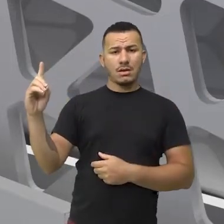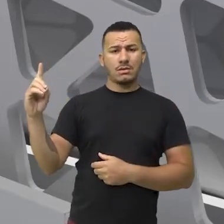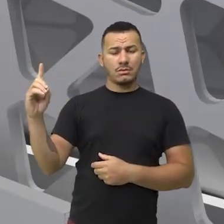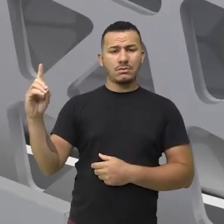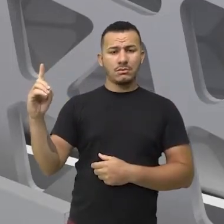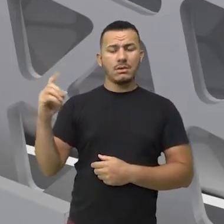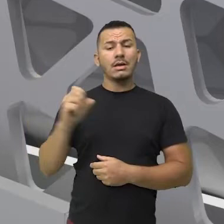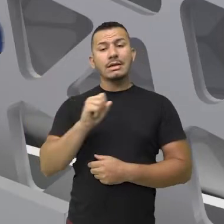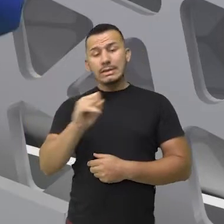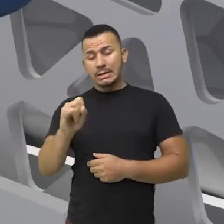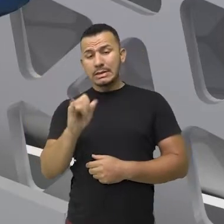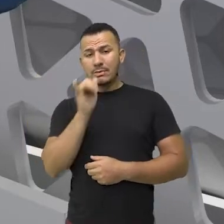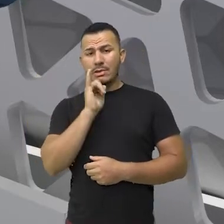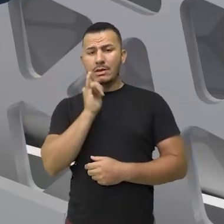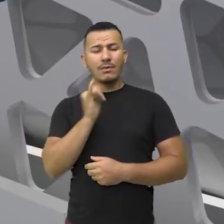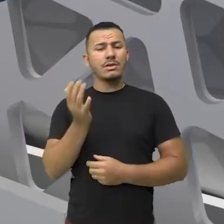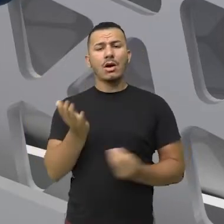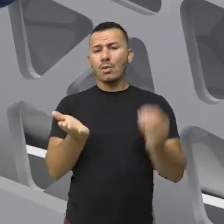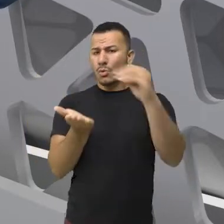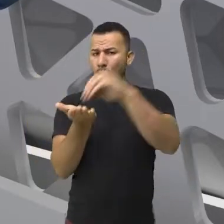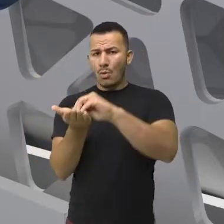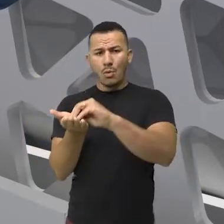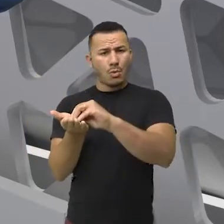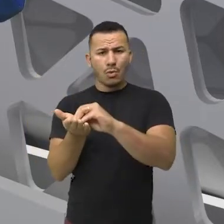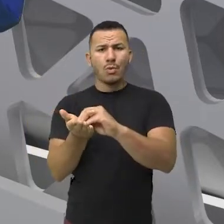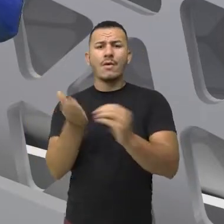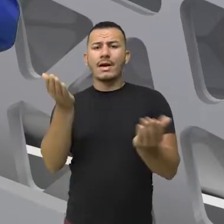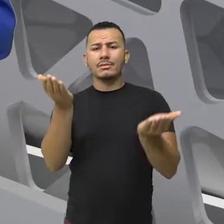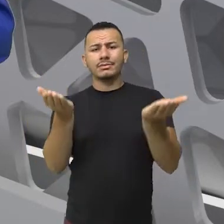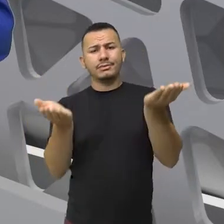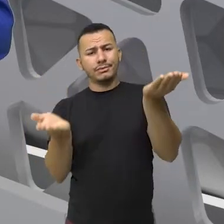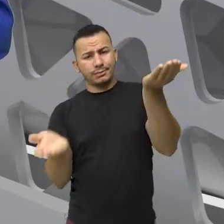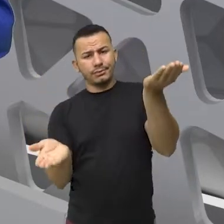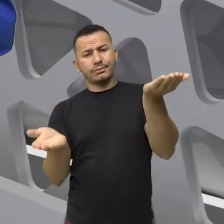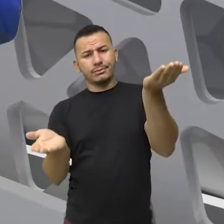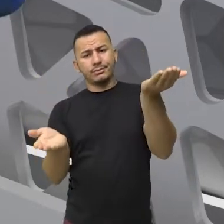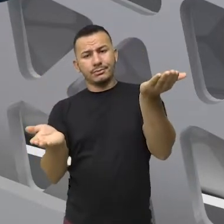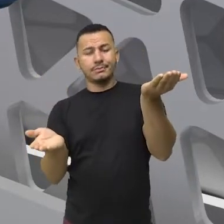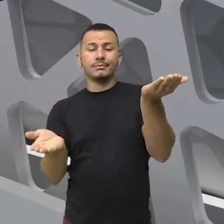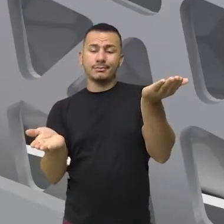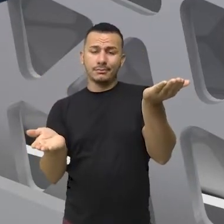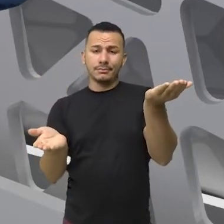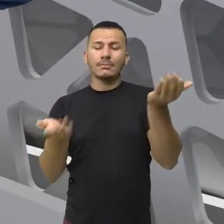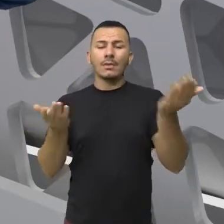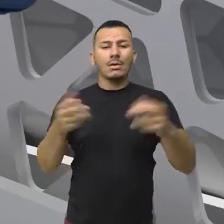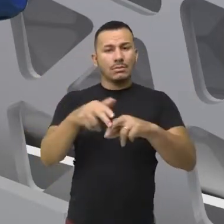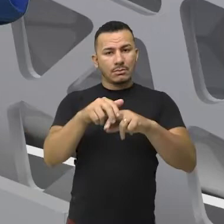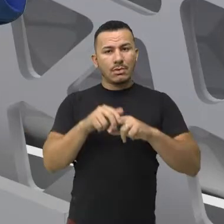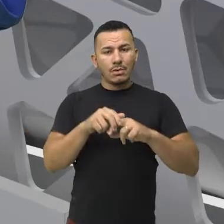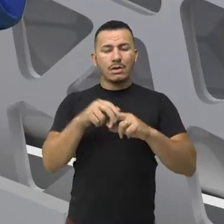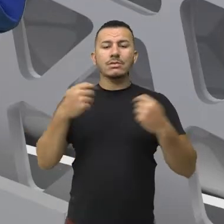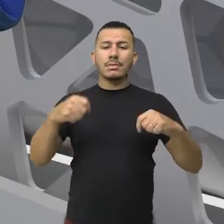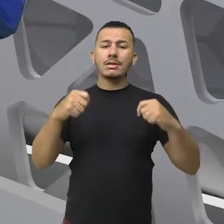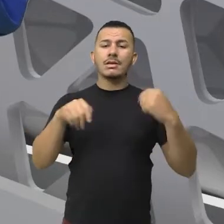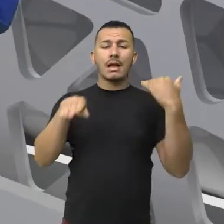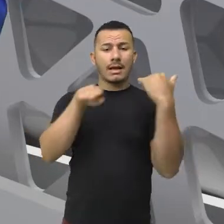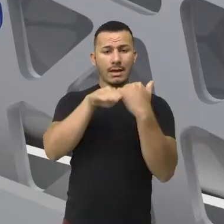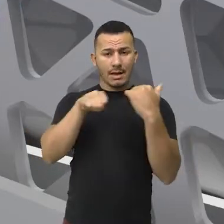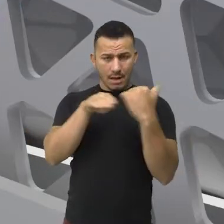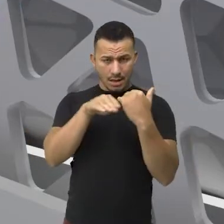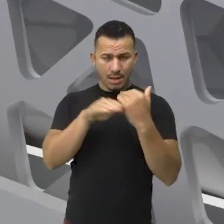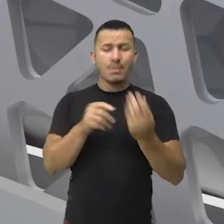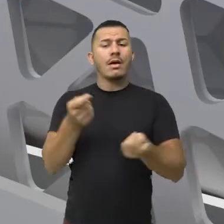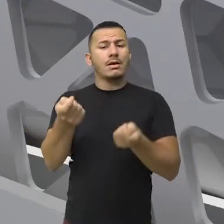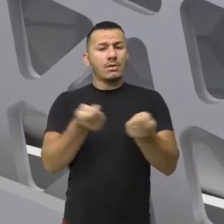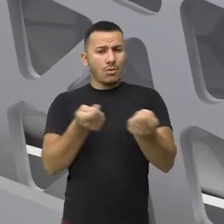Porque se você não acrescentar, essa balança vai desequilibrar. Então, esse equilíbrio